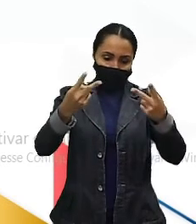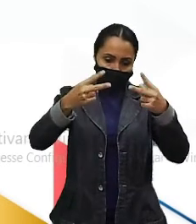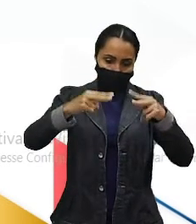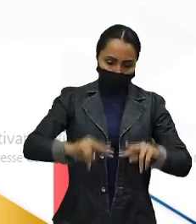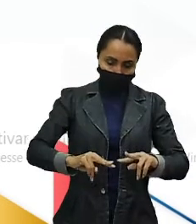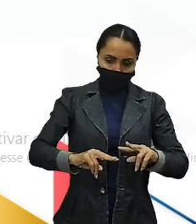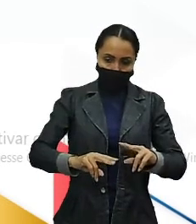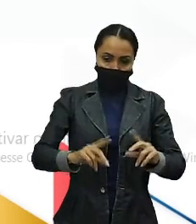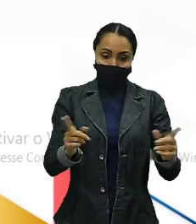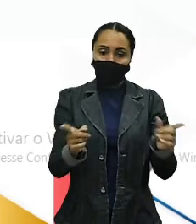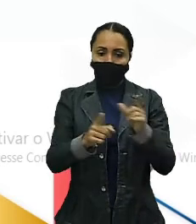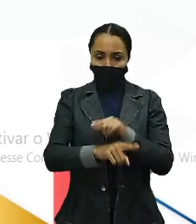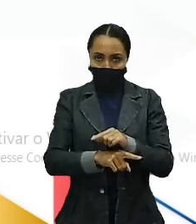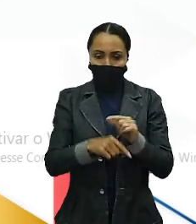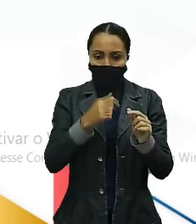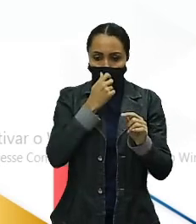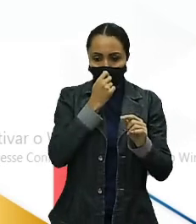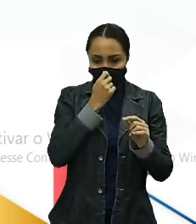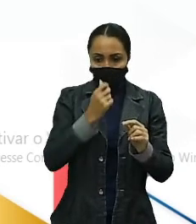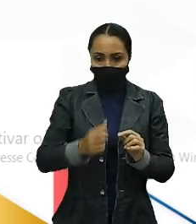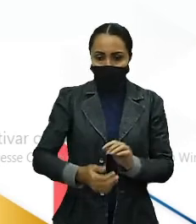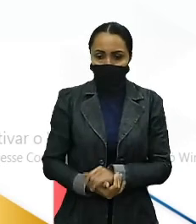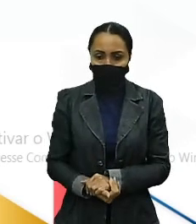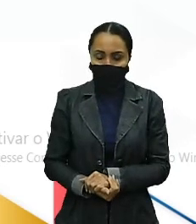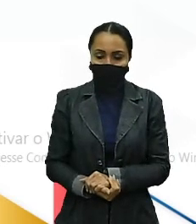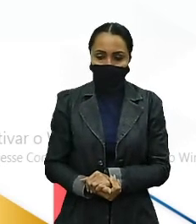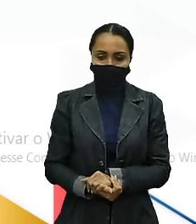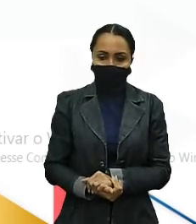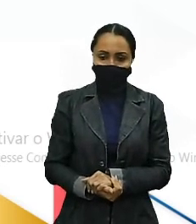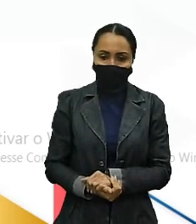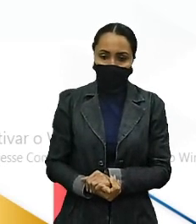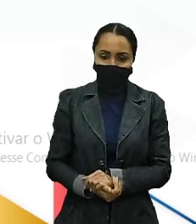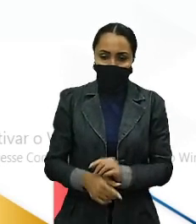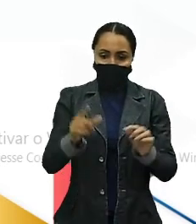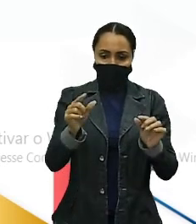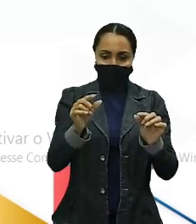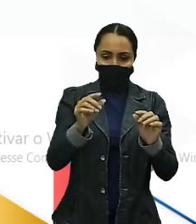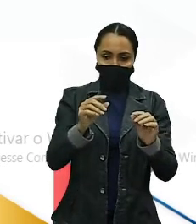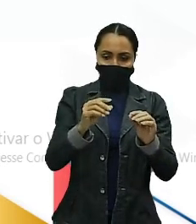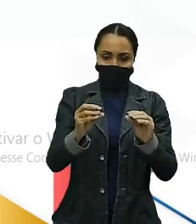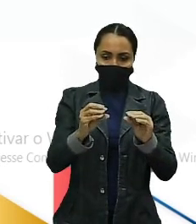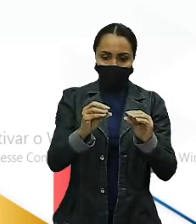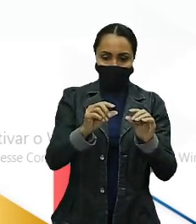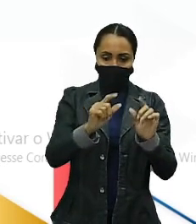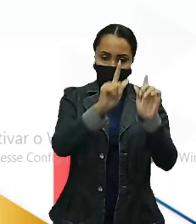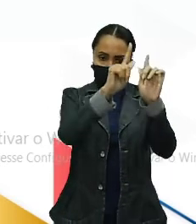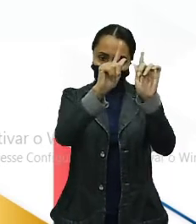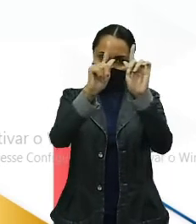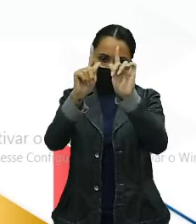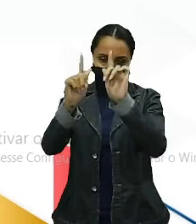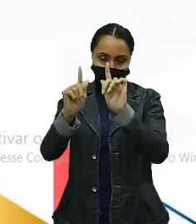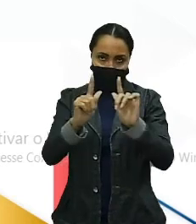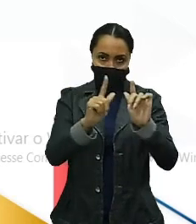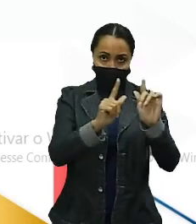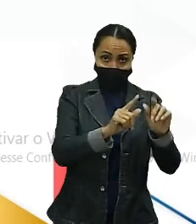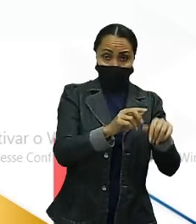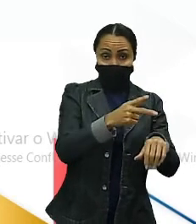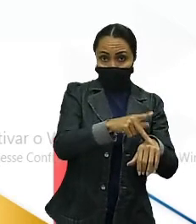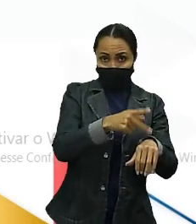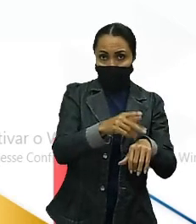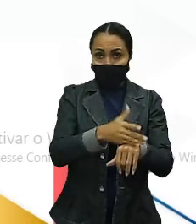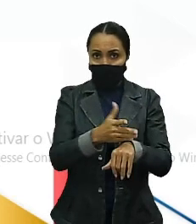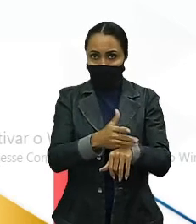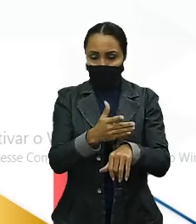né? Olha que tem uma certa inclinação. Inclinação não, deslocamento dos quadradinhos pretos e brancos aí,